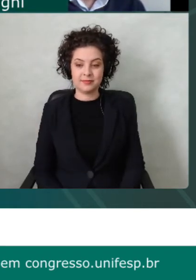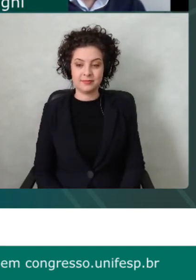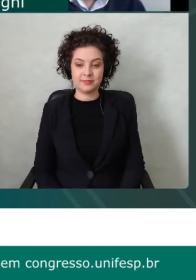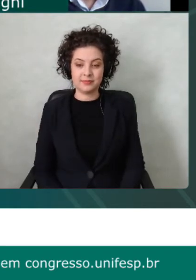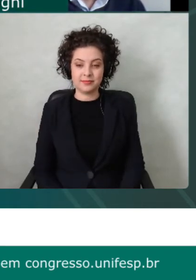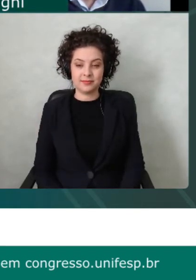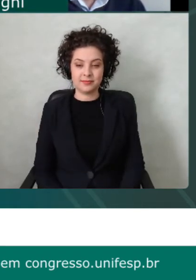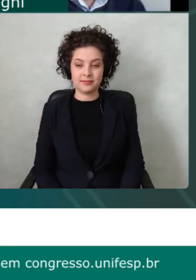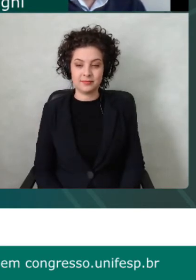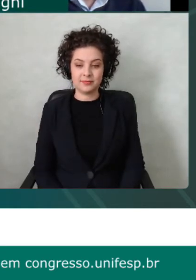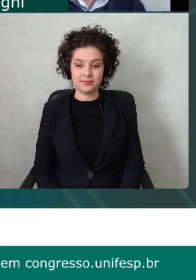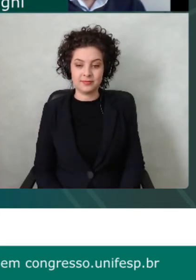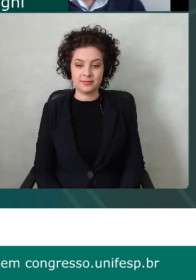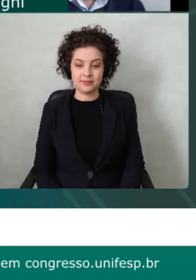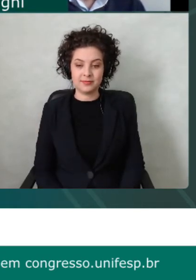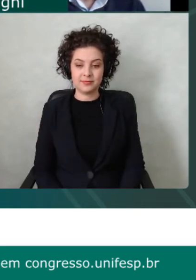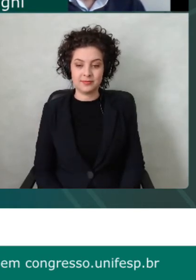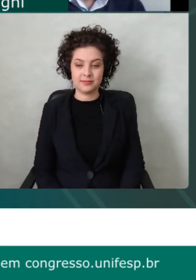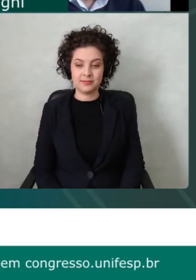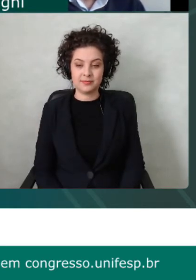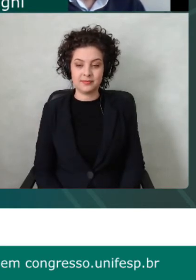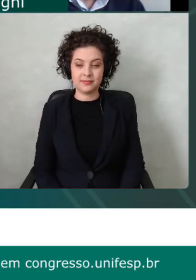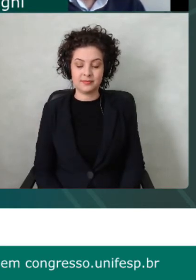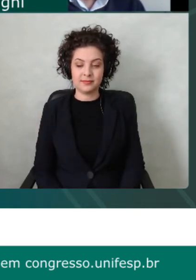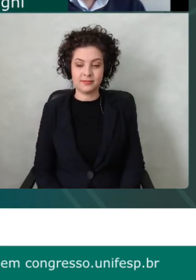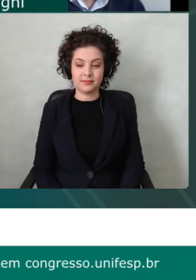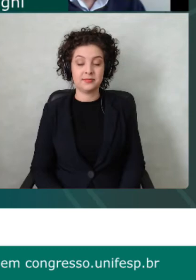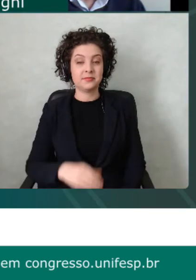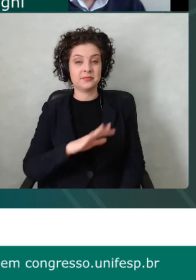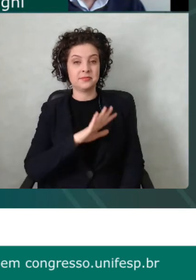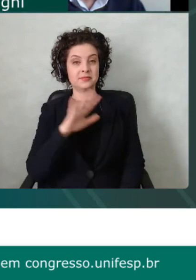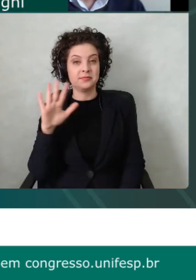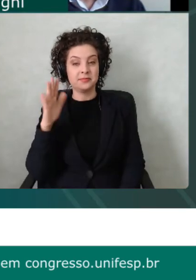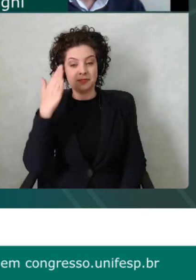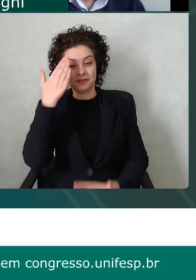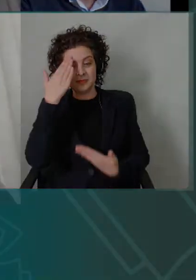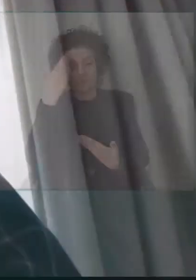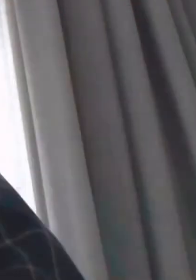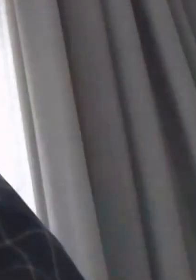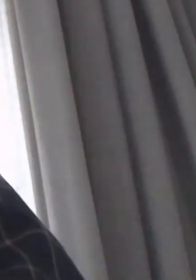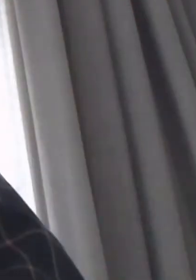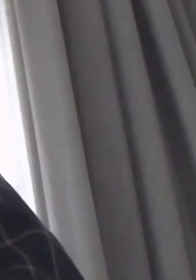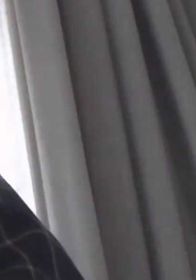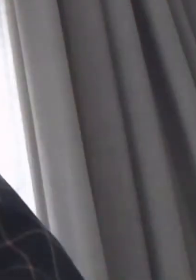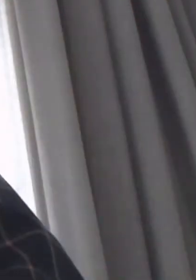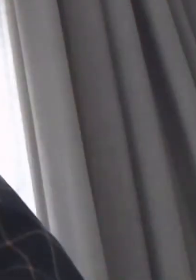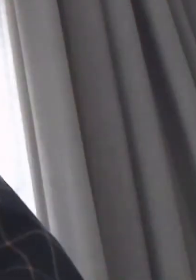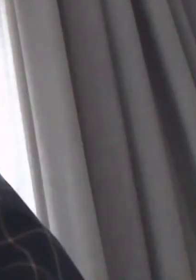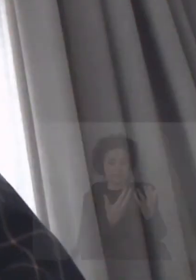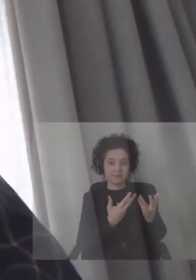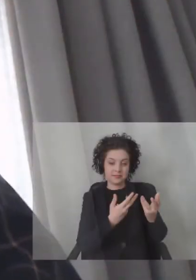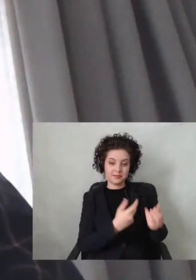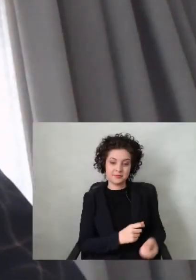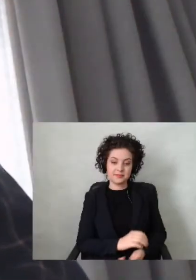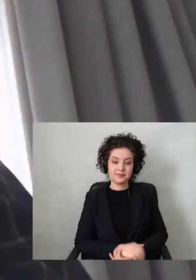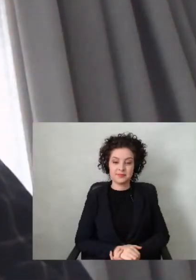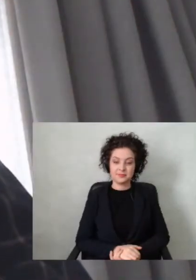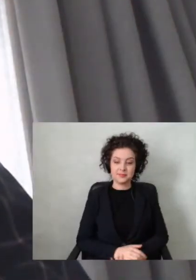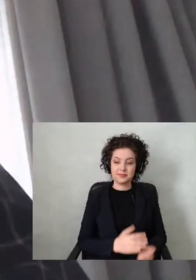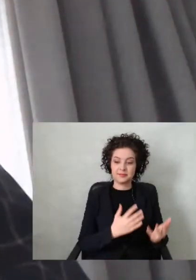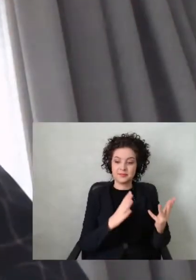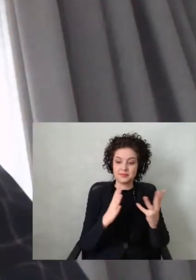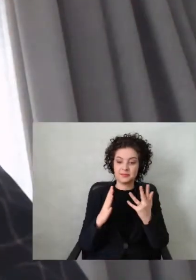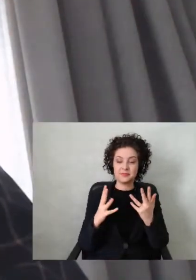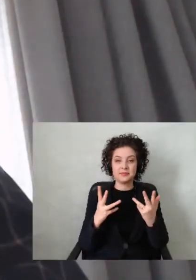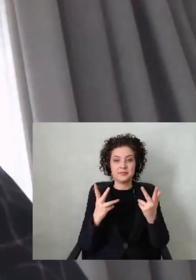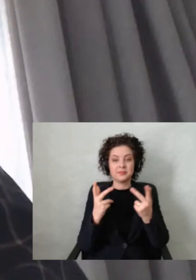Olá a todos, agradeço imensamente os organizadores pelo convite, parabenizo pelo sucesso do evento.